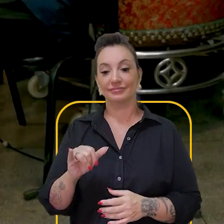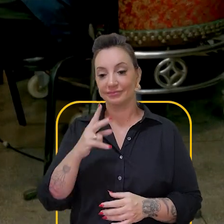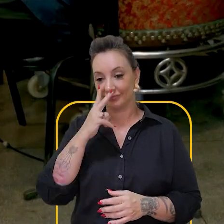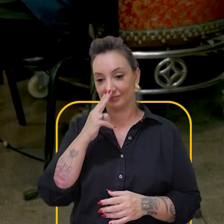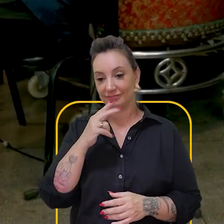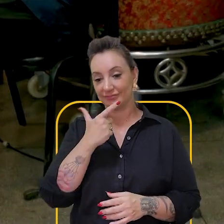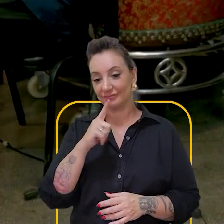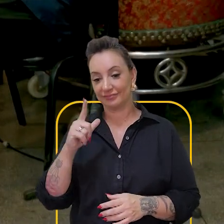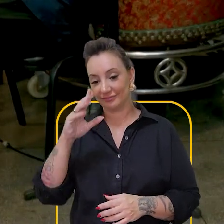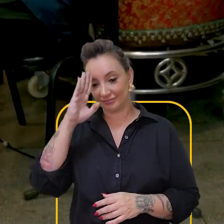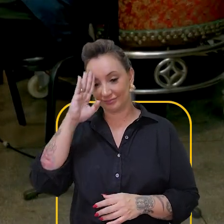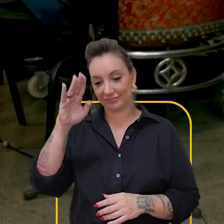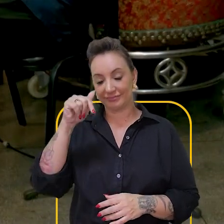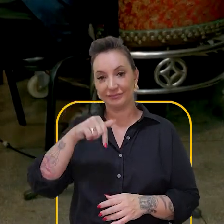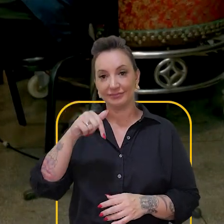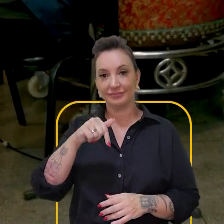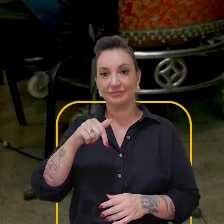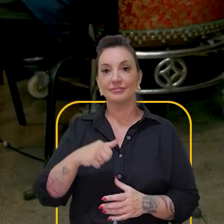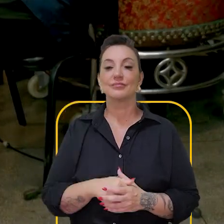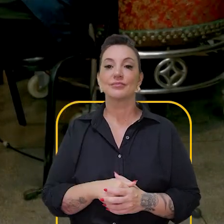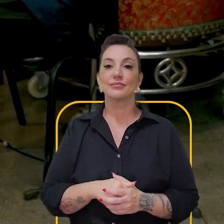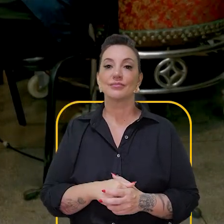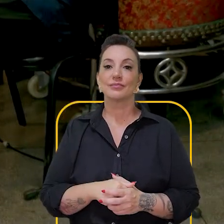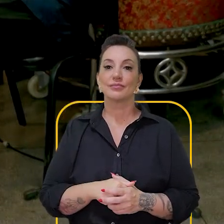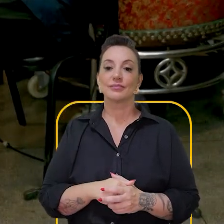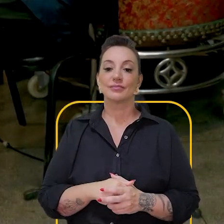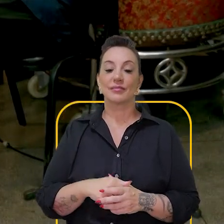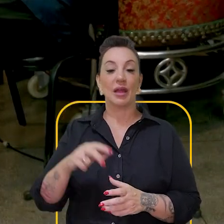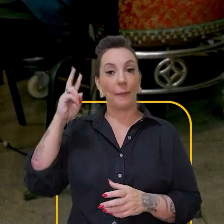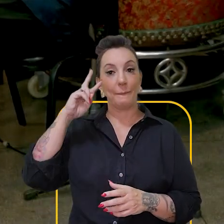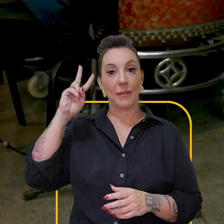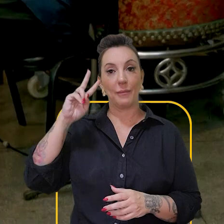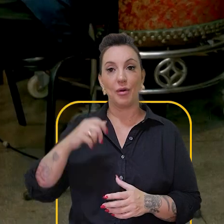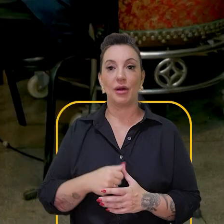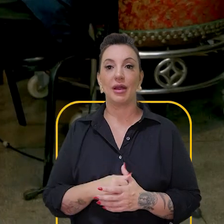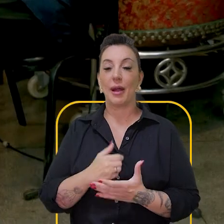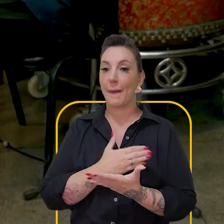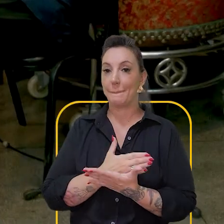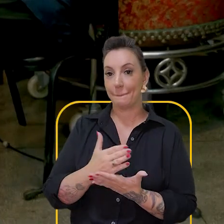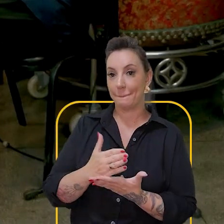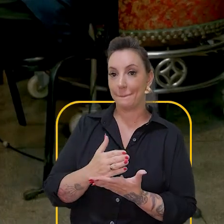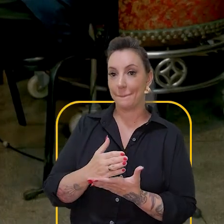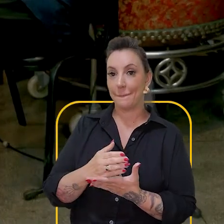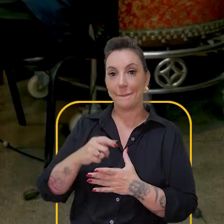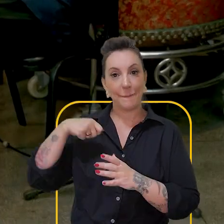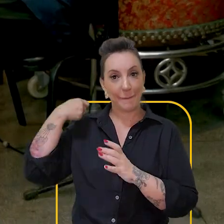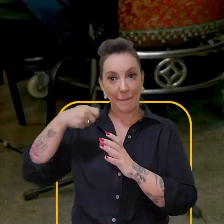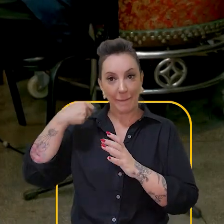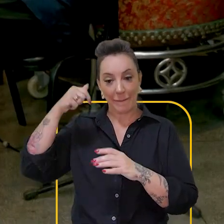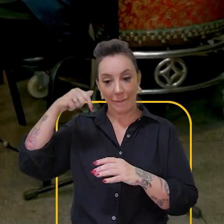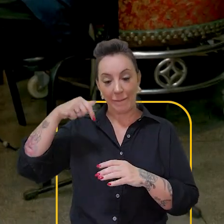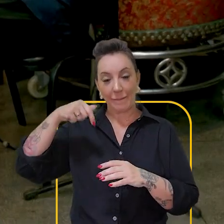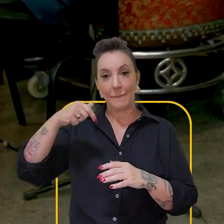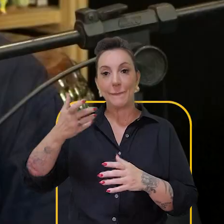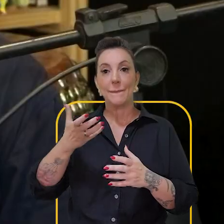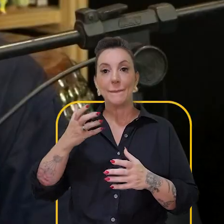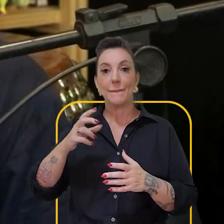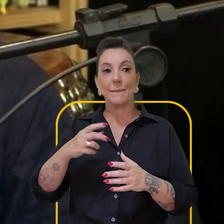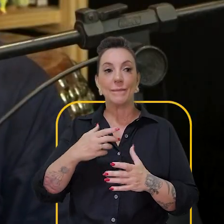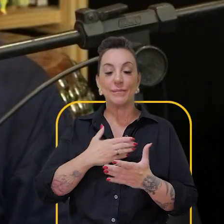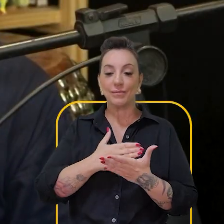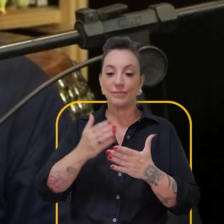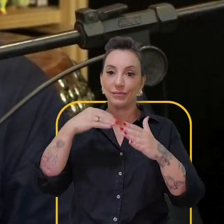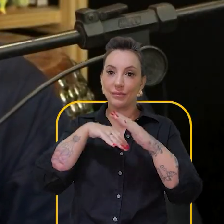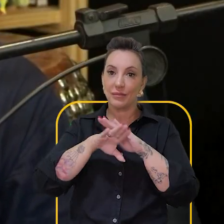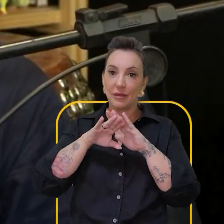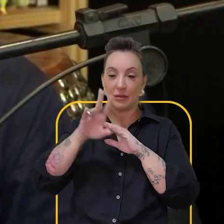é eu acho que tem um outro princípio aqui também no canal que é memória né A partir desses videocasts aqui a gente criar